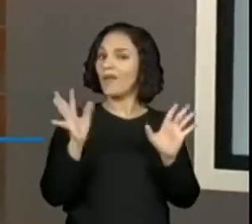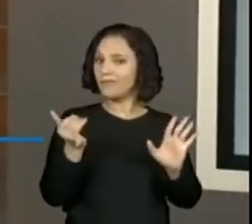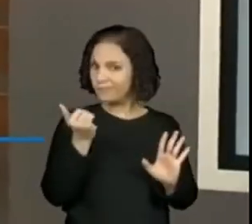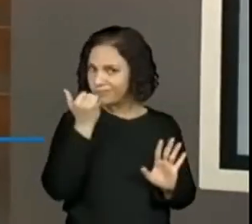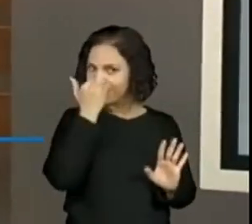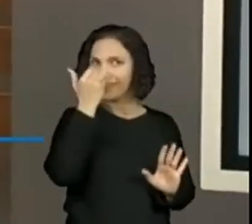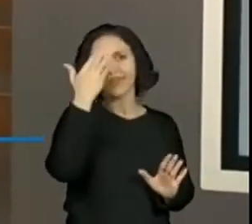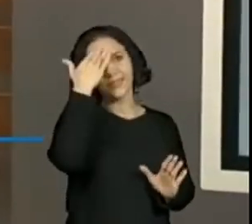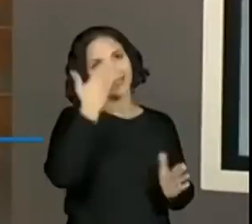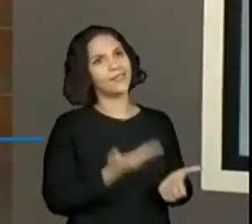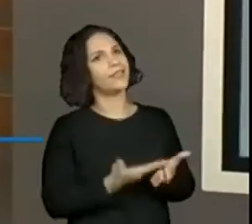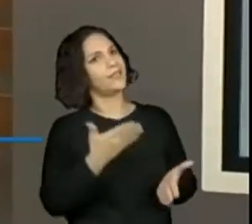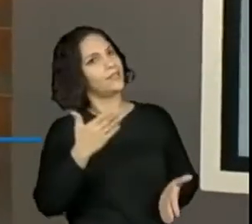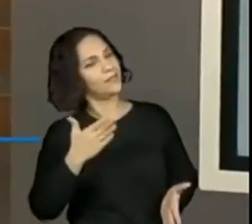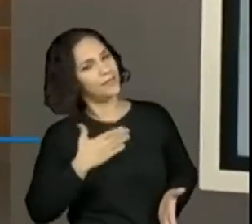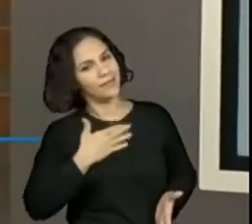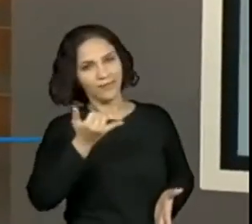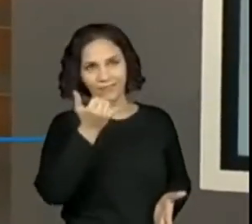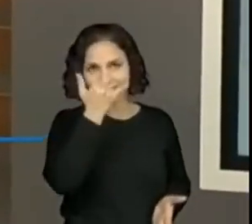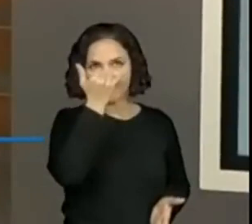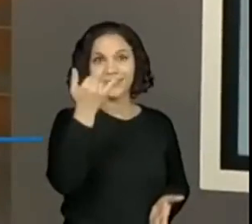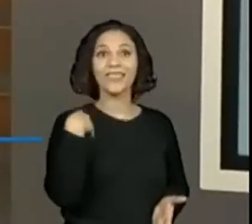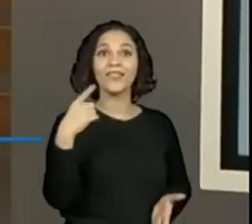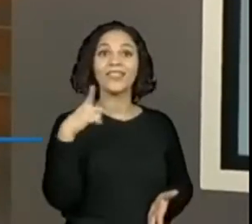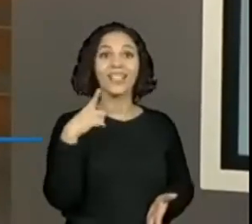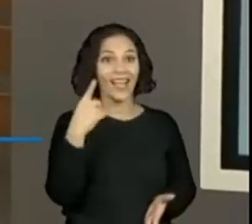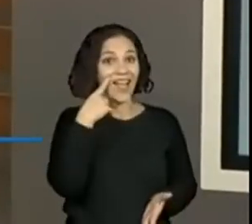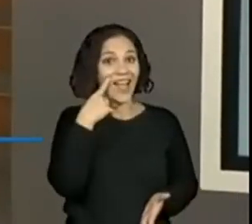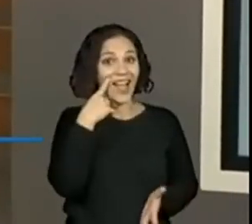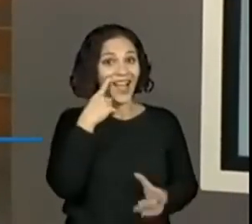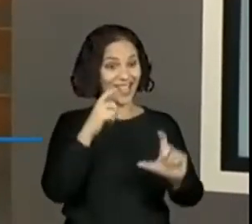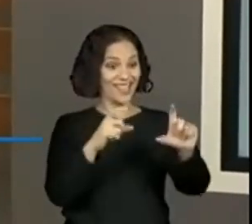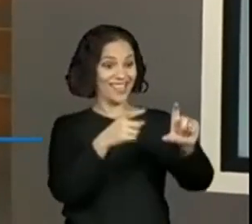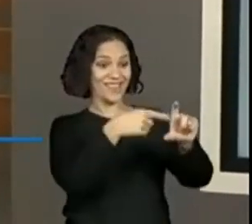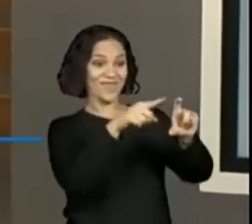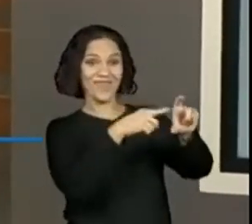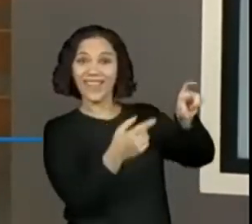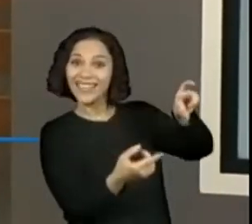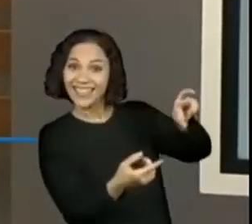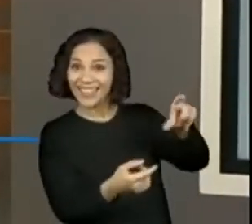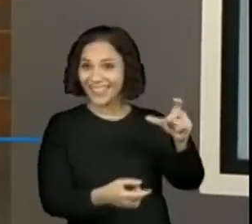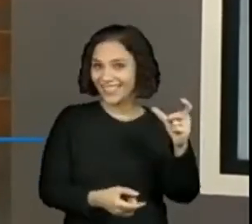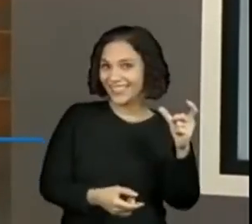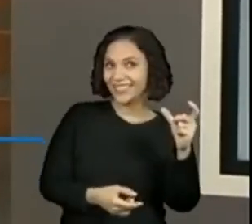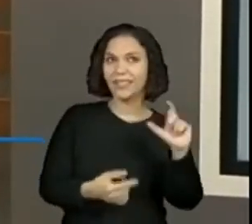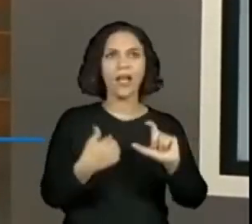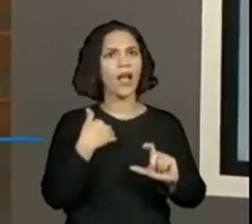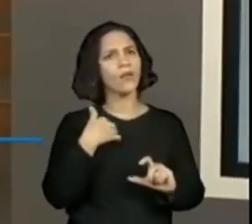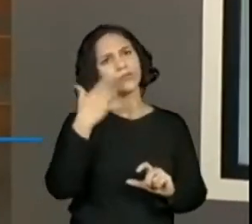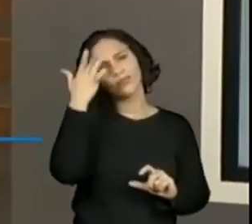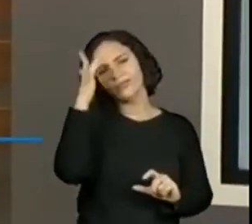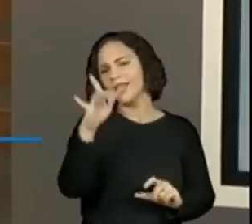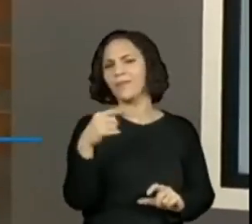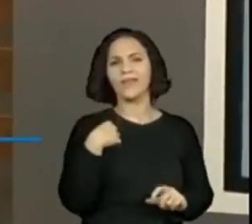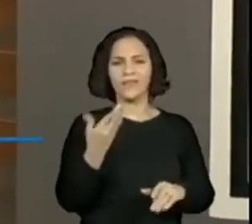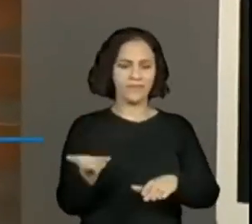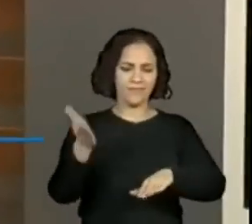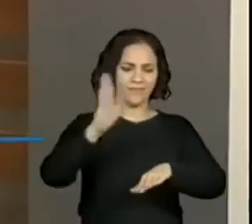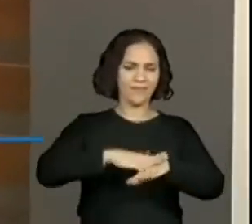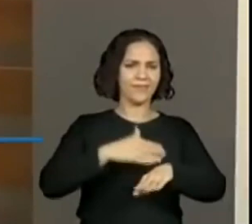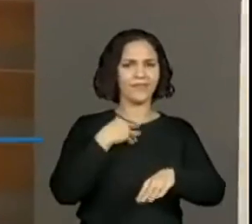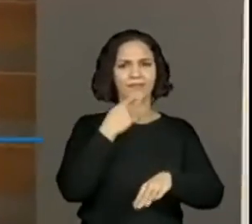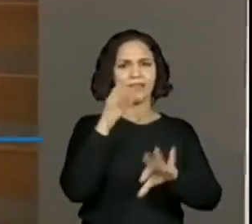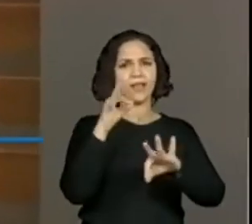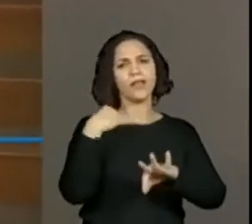querer Pode acreditar em mim que foi sem querer eu tenho uma moeda eu nem sabia que eu ia fazer cara e coroa